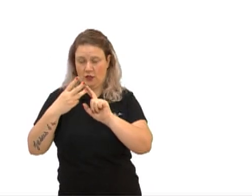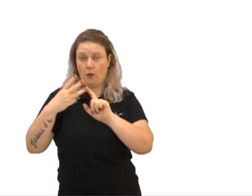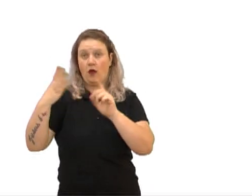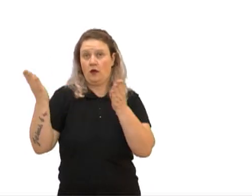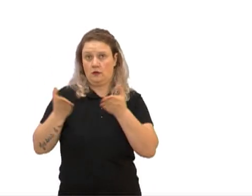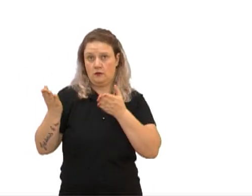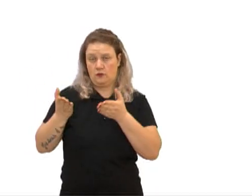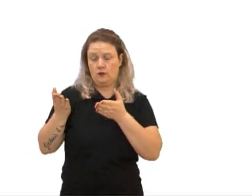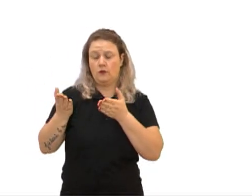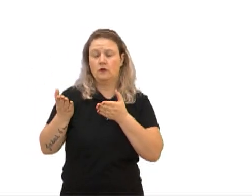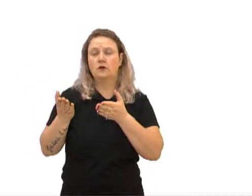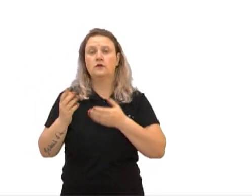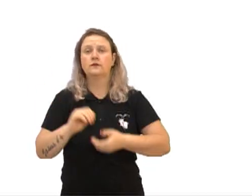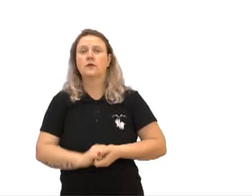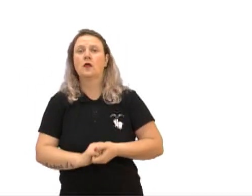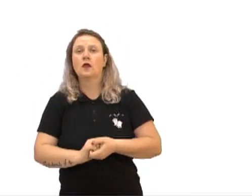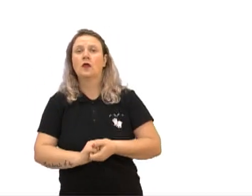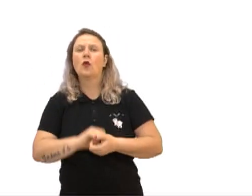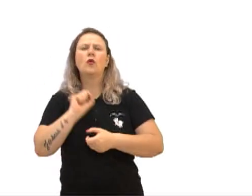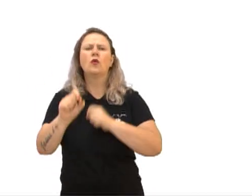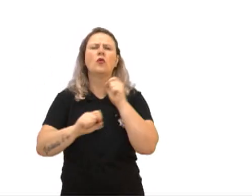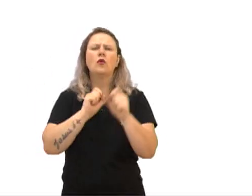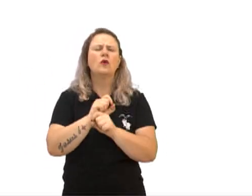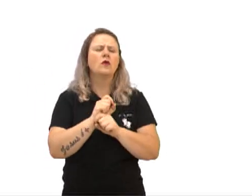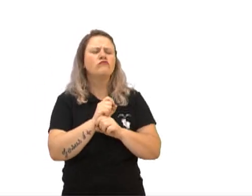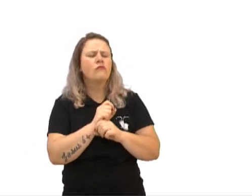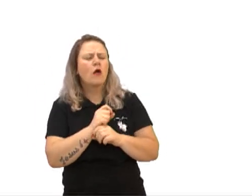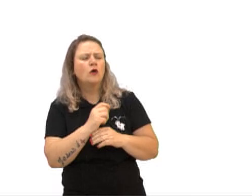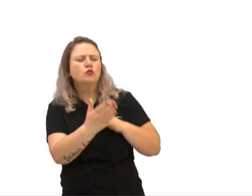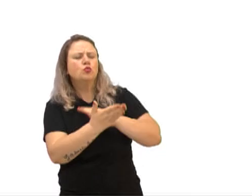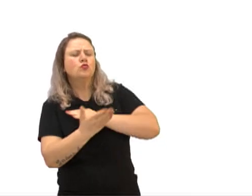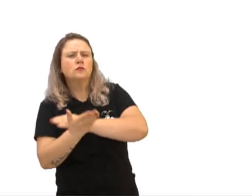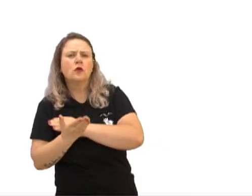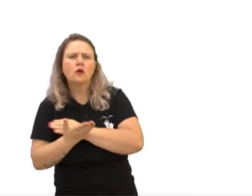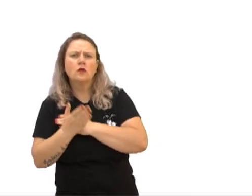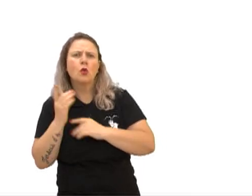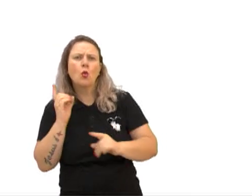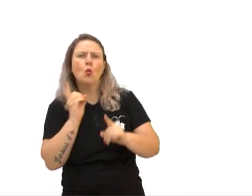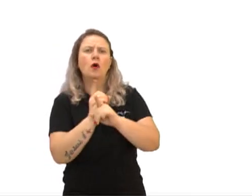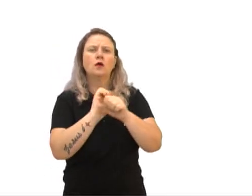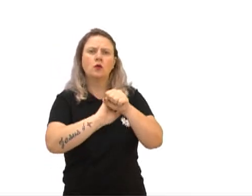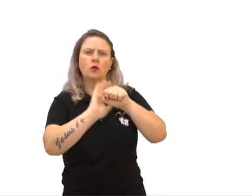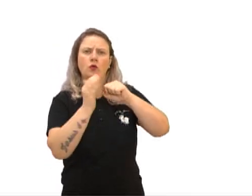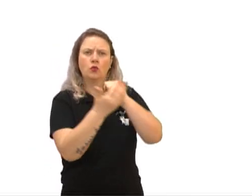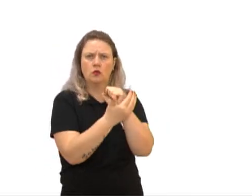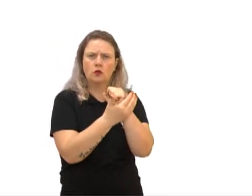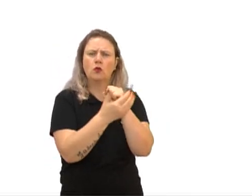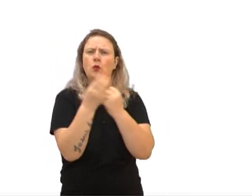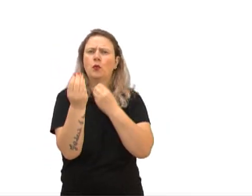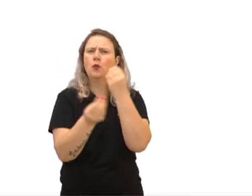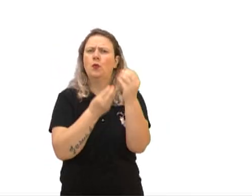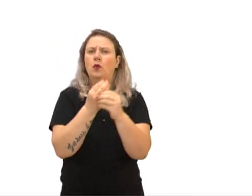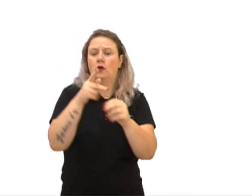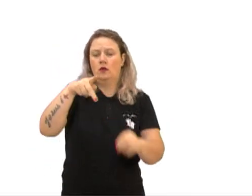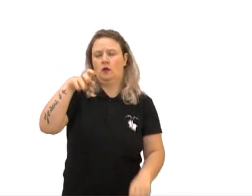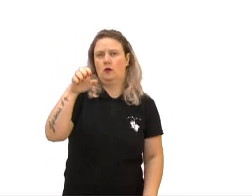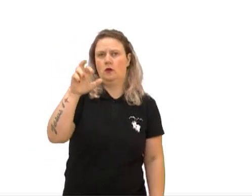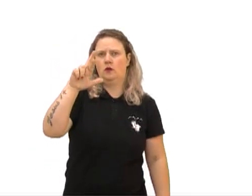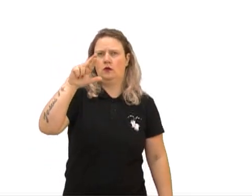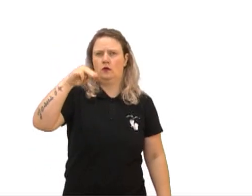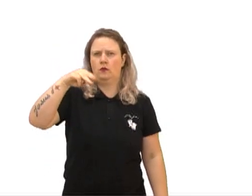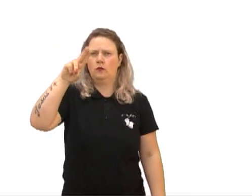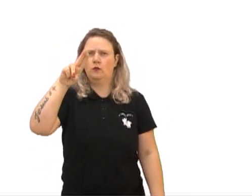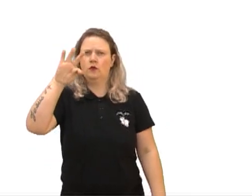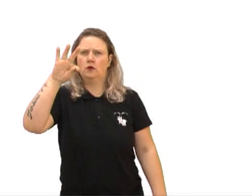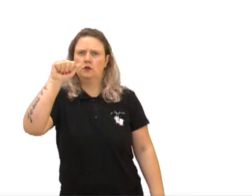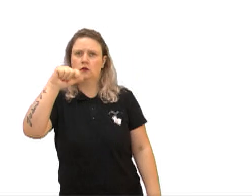estabelecemos, então, a gente ajuda a localizar o sujeito, agora baseado na permutação. Como que isso ocorre? É quando o núcleo do sujeito